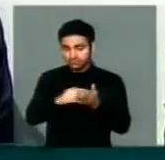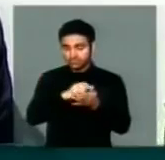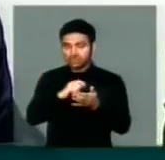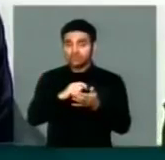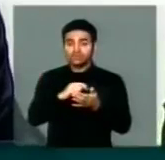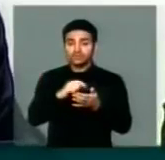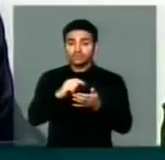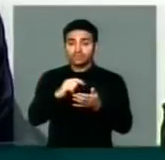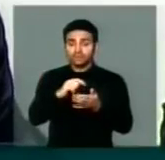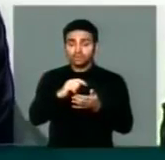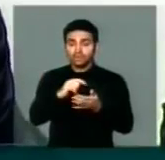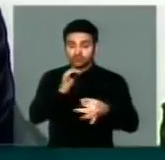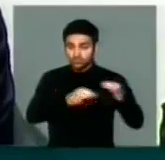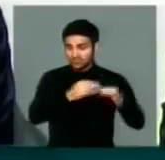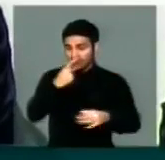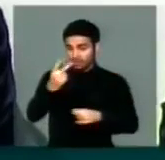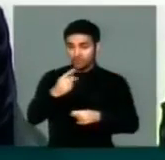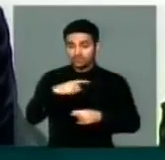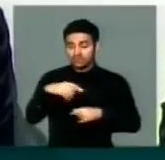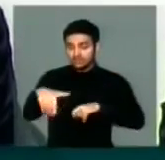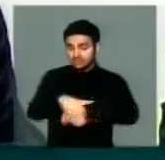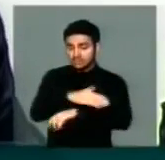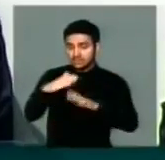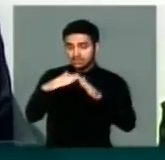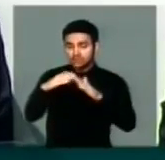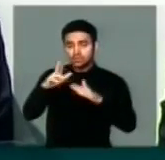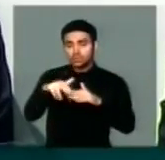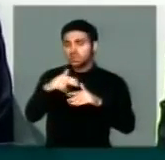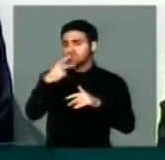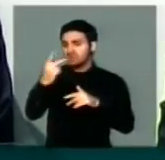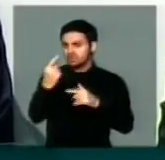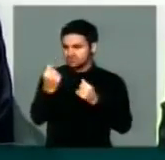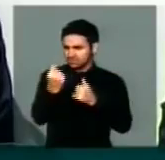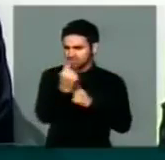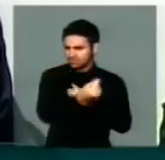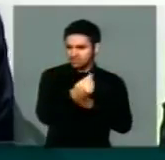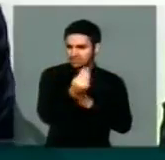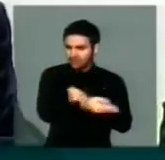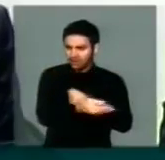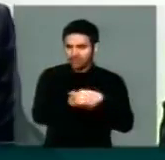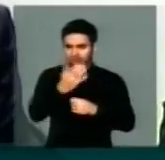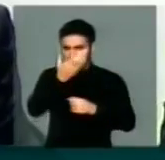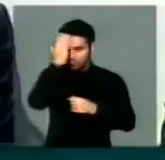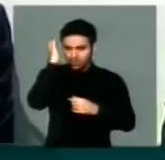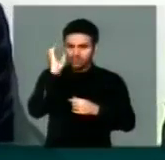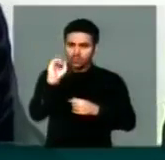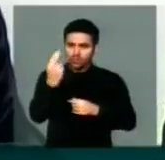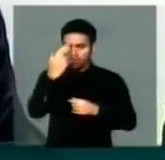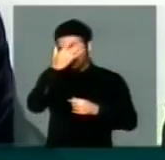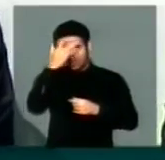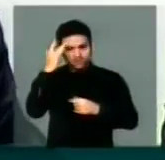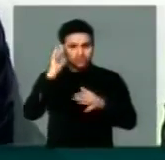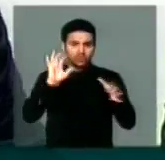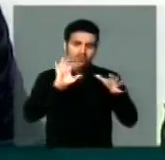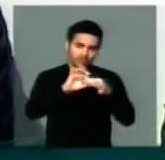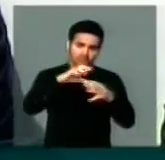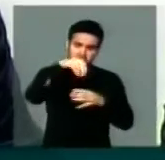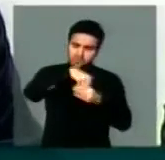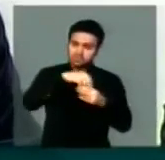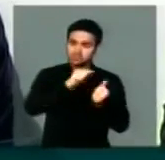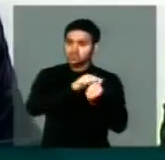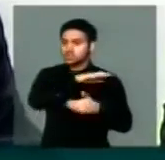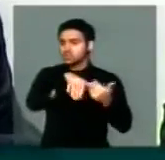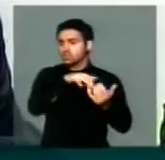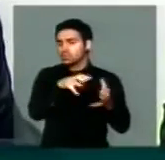procurador, que nesses endereços nunca foi especificado que os valores seriam entregues a Eduardo Cunha ou pessoas ligadas a ele.